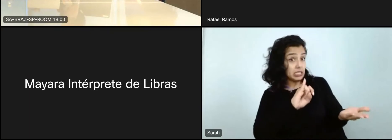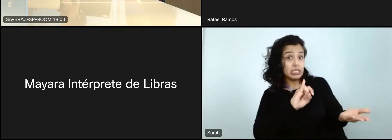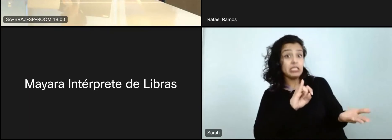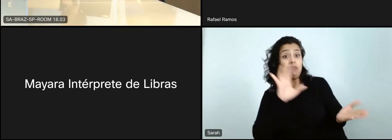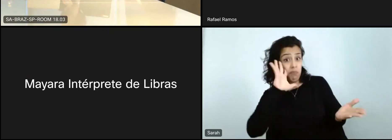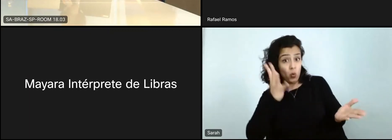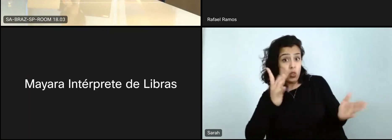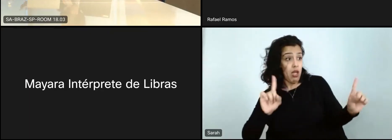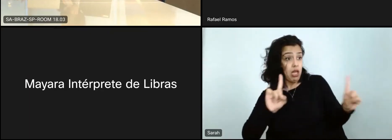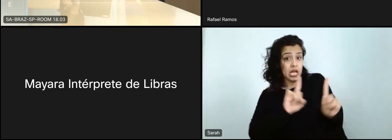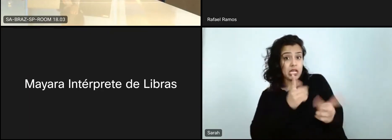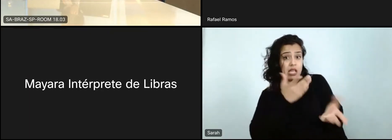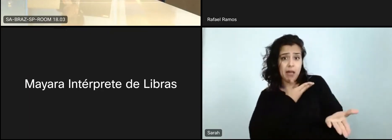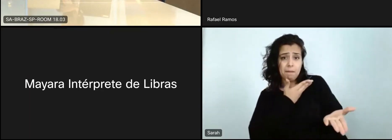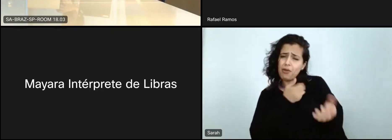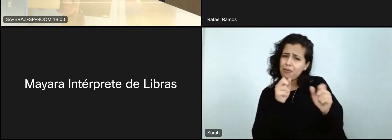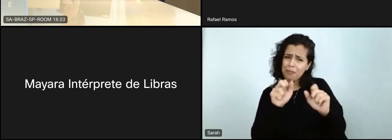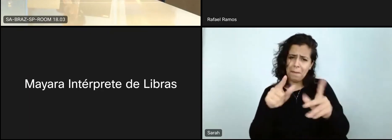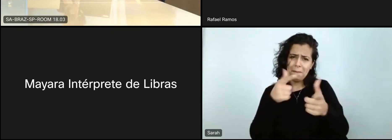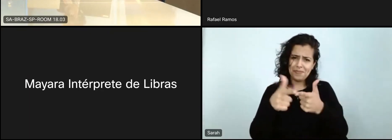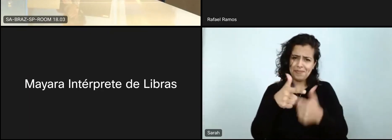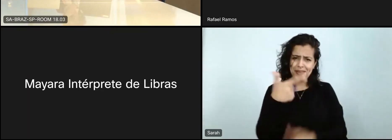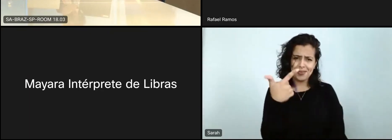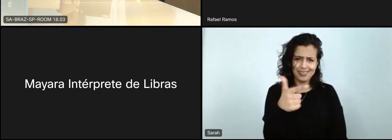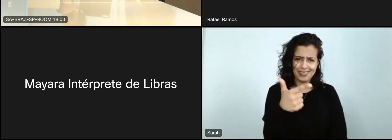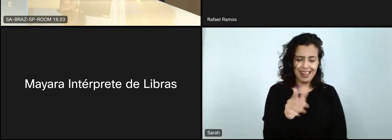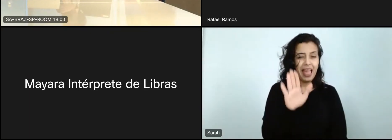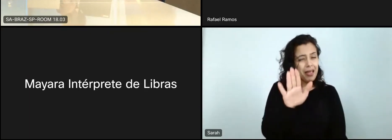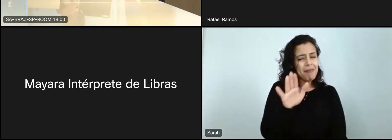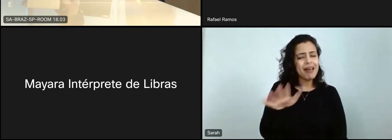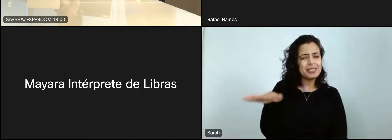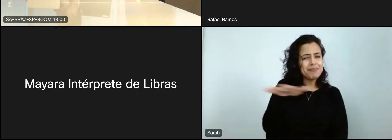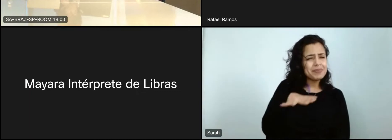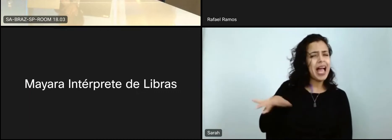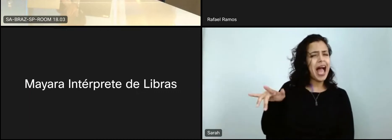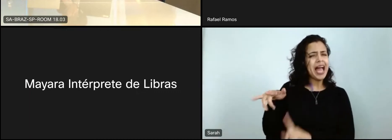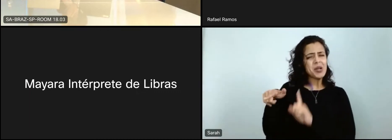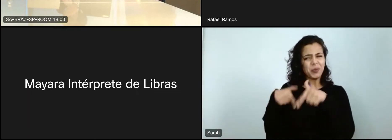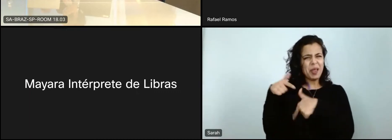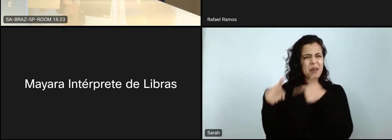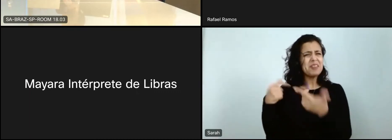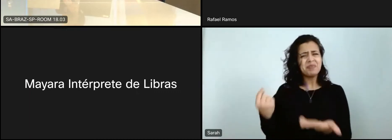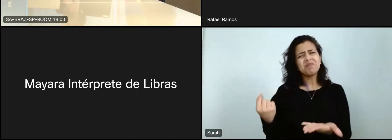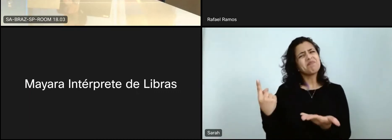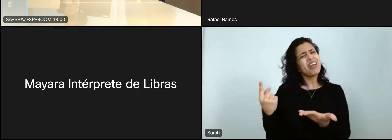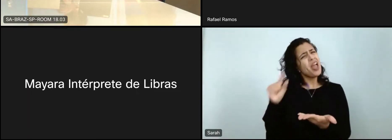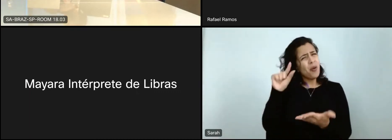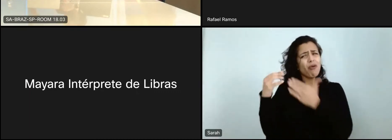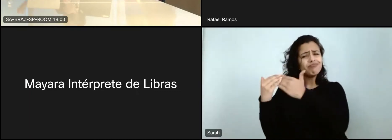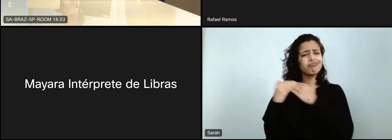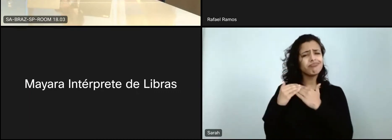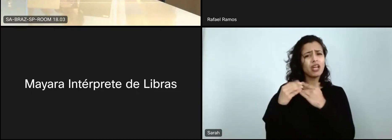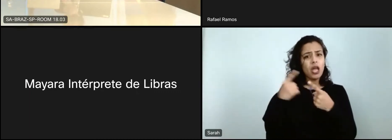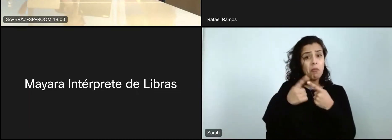no ambiente de trabalho, falando até das microagressões, isso acaba sendo até uma agressão, né? Você está trabalhando ali, uma coisa é